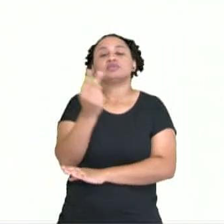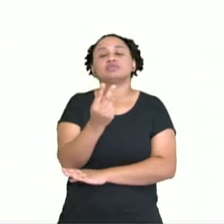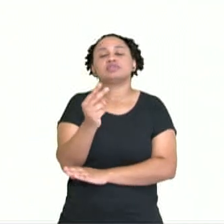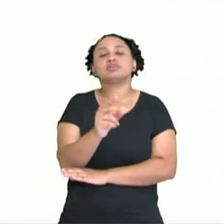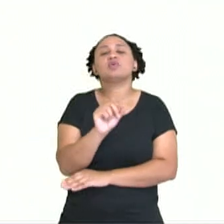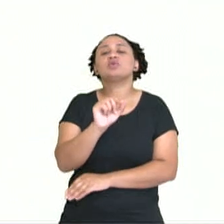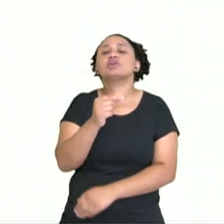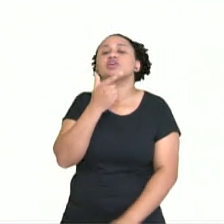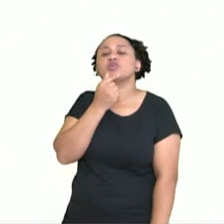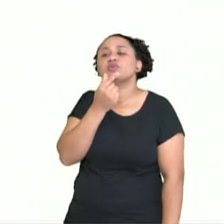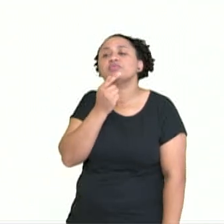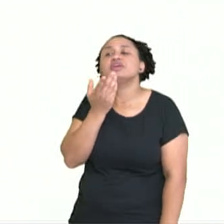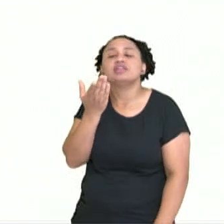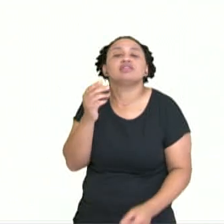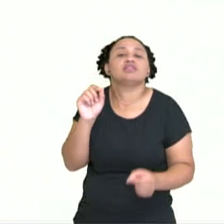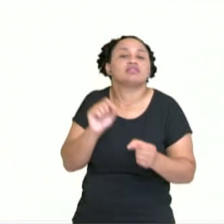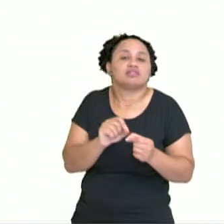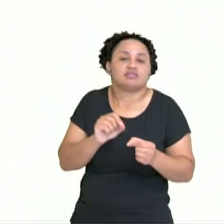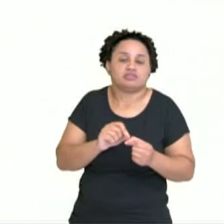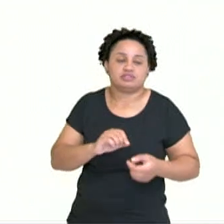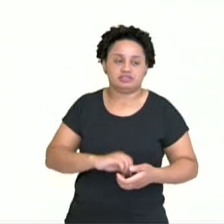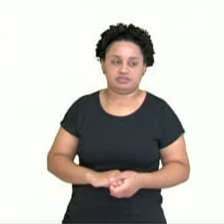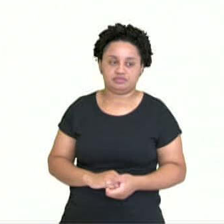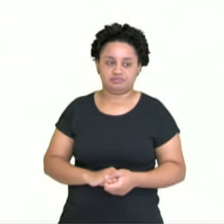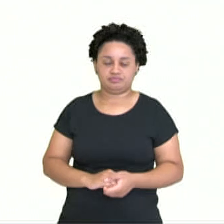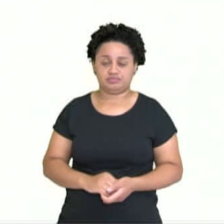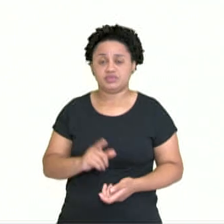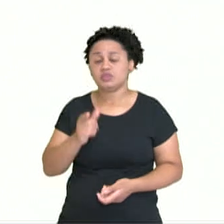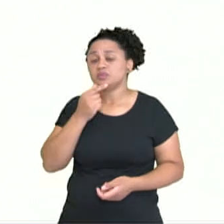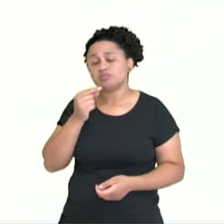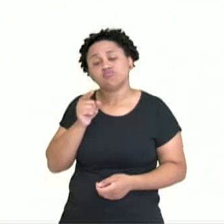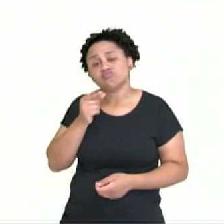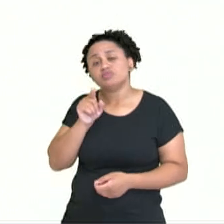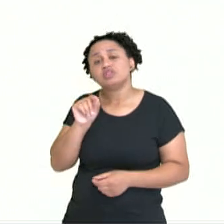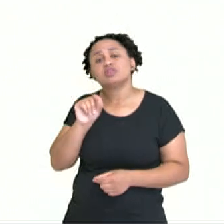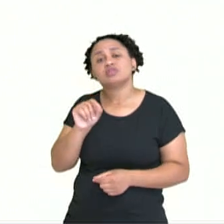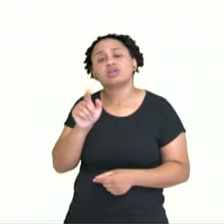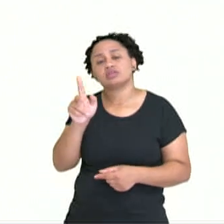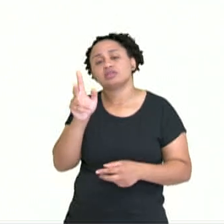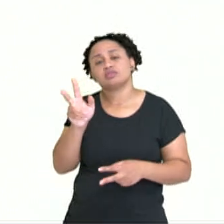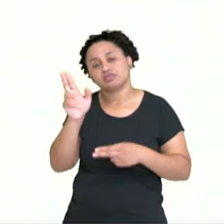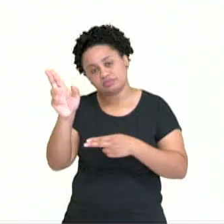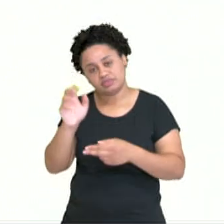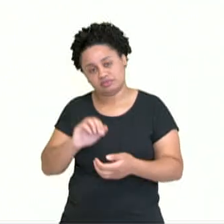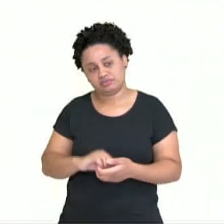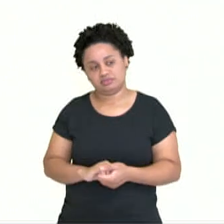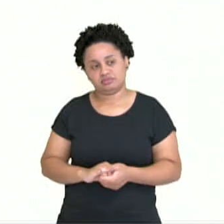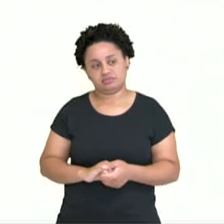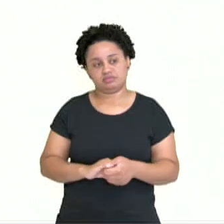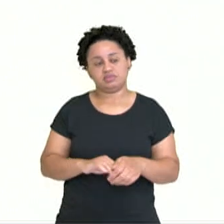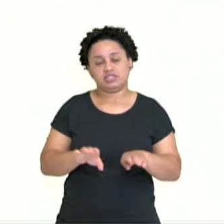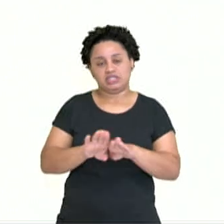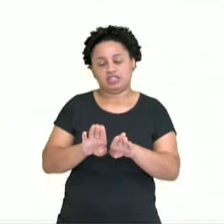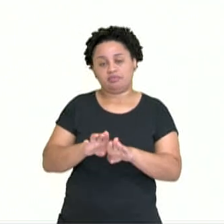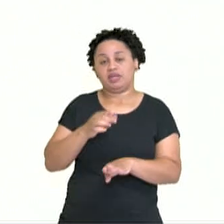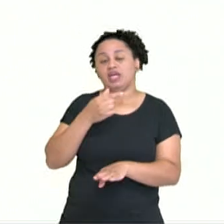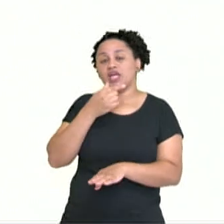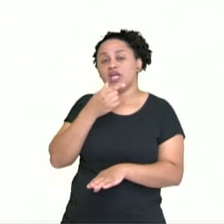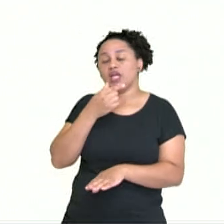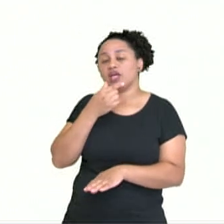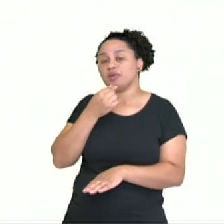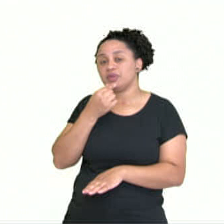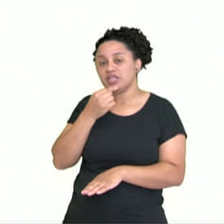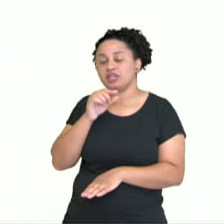está fazendo? He is sleeping. Ele está dormindo. Mesma coisa. The boy, o menino,